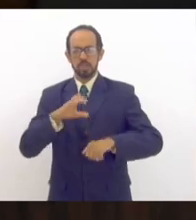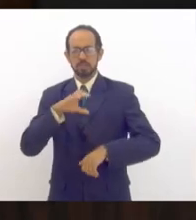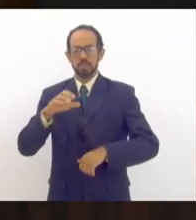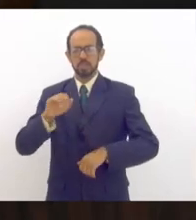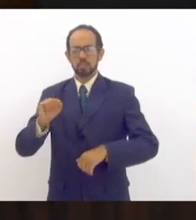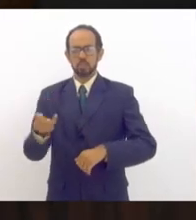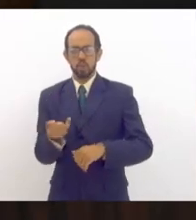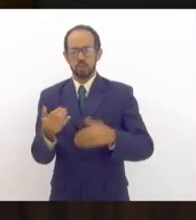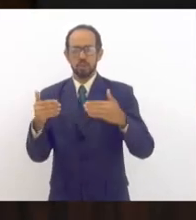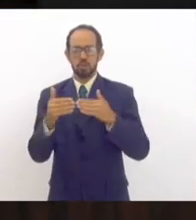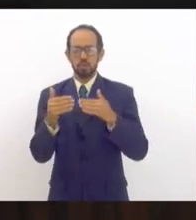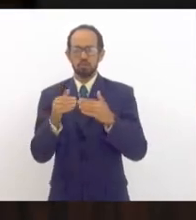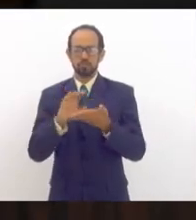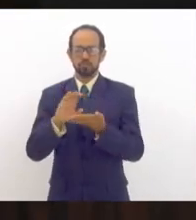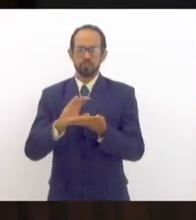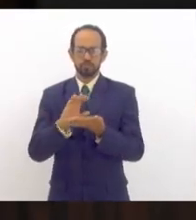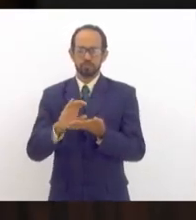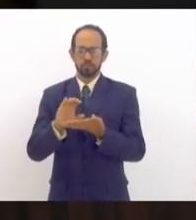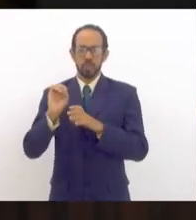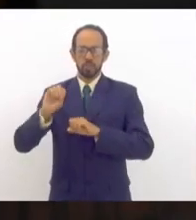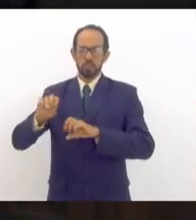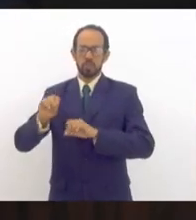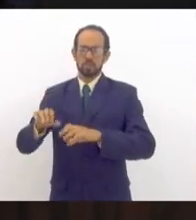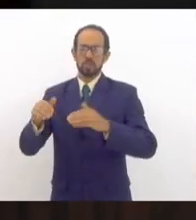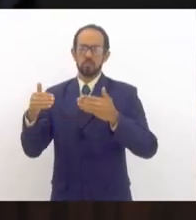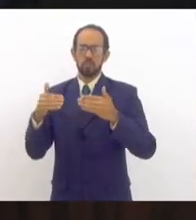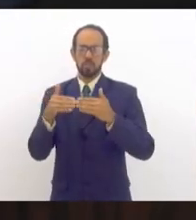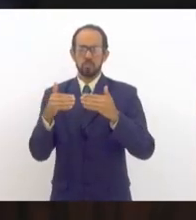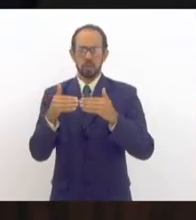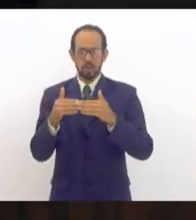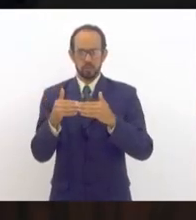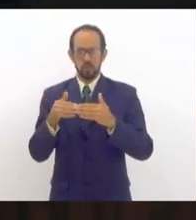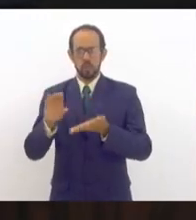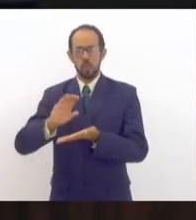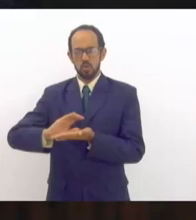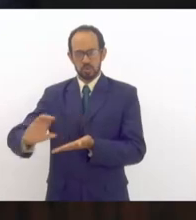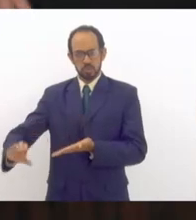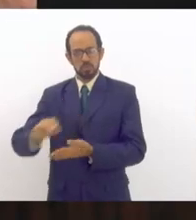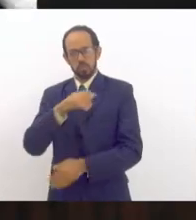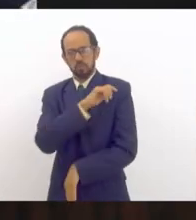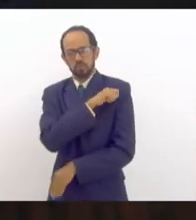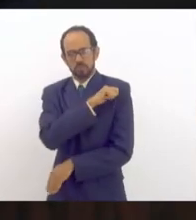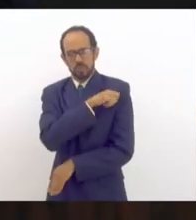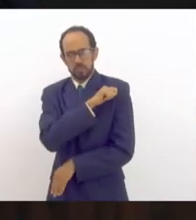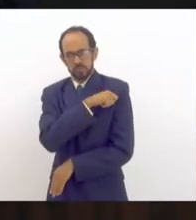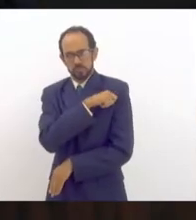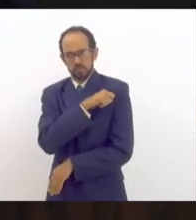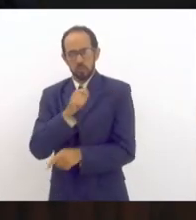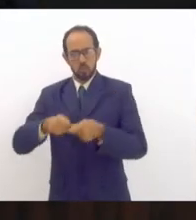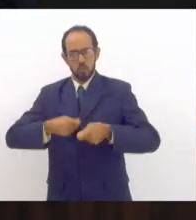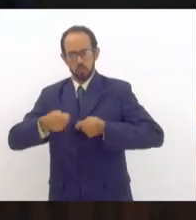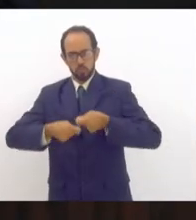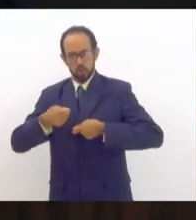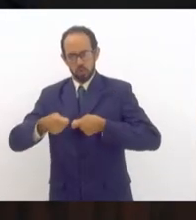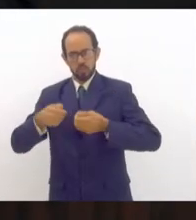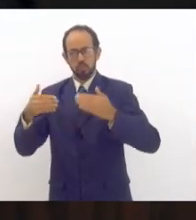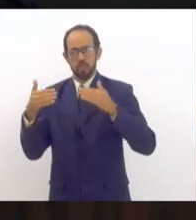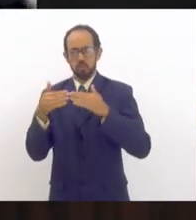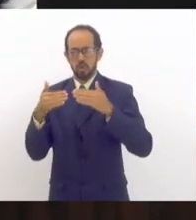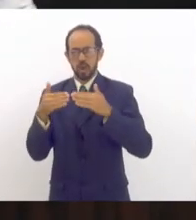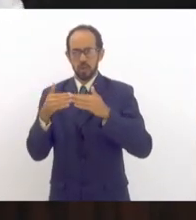constitucionalidade de educação favorável de orçamento finança e fiscalização financeira e controle favorável